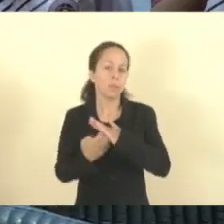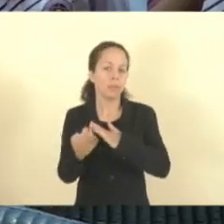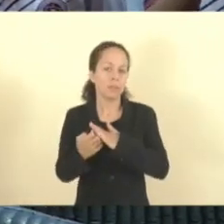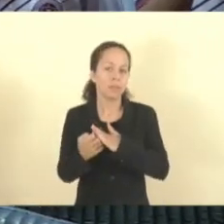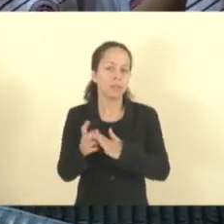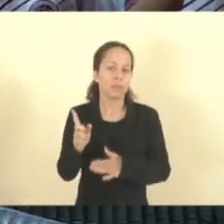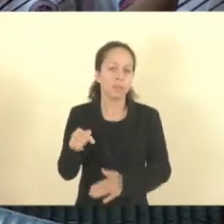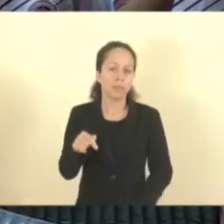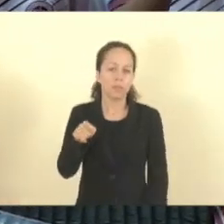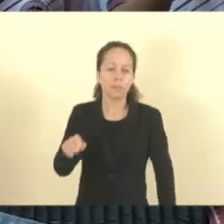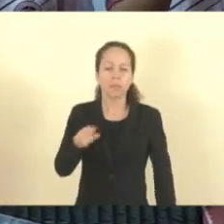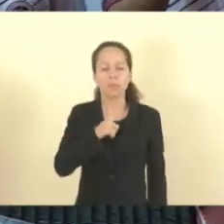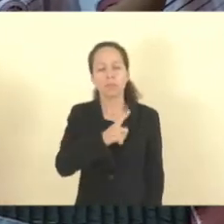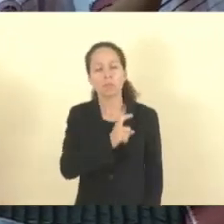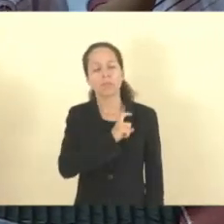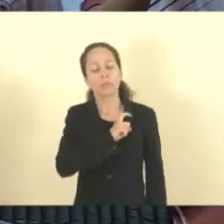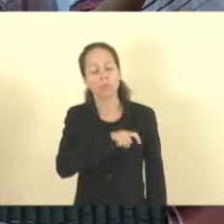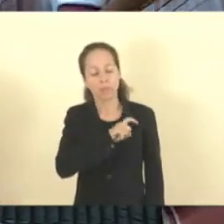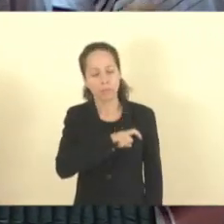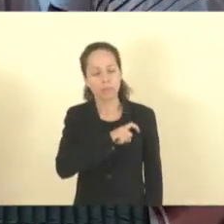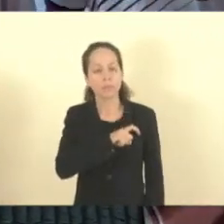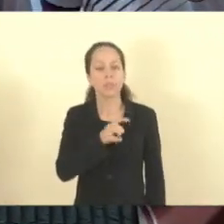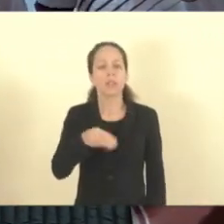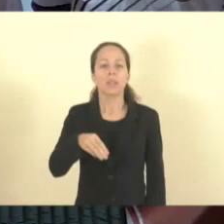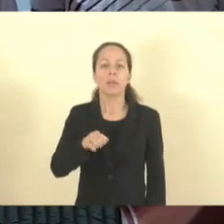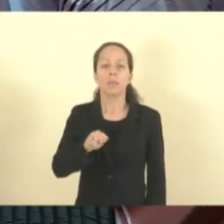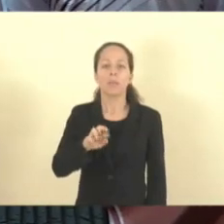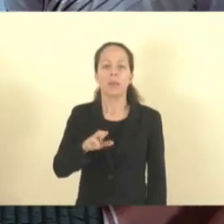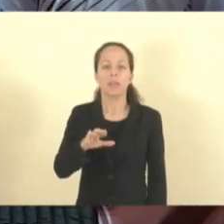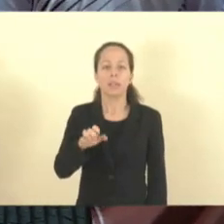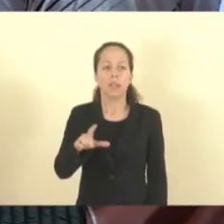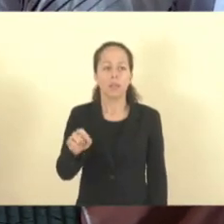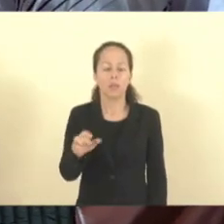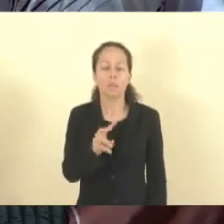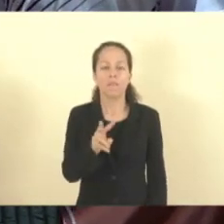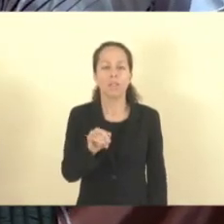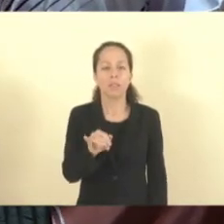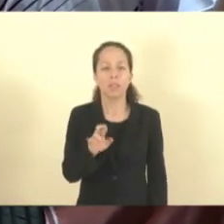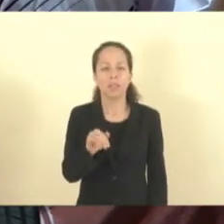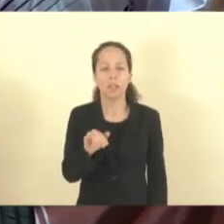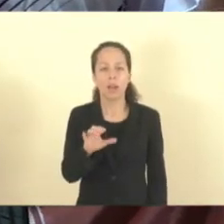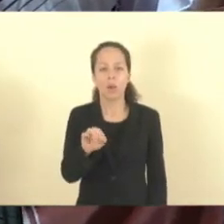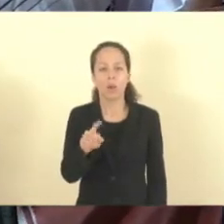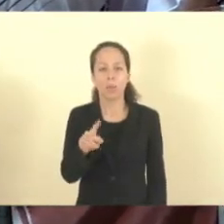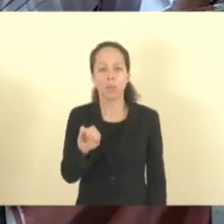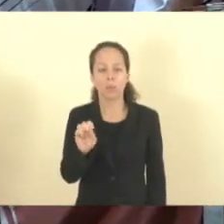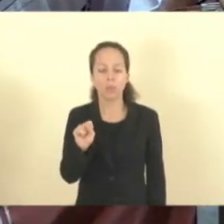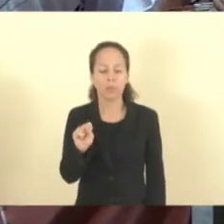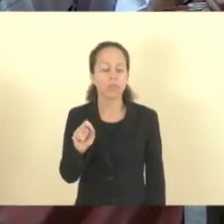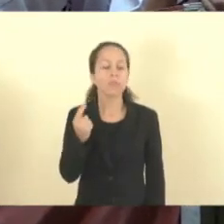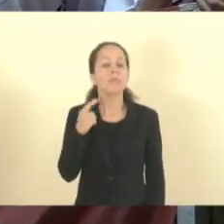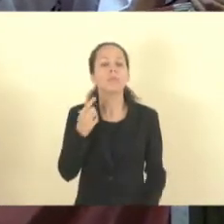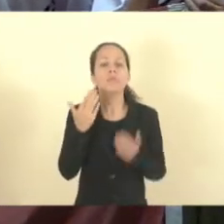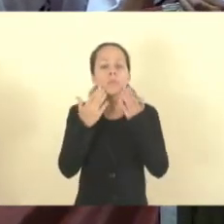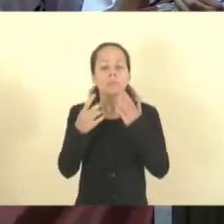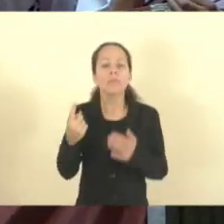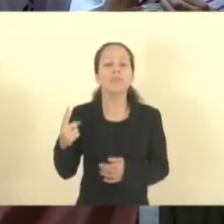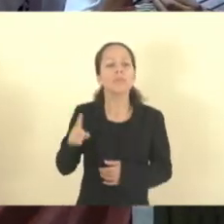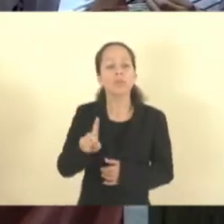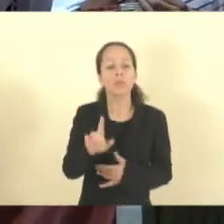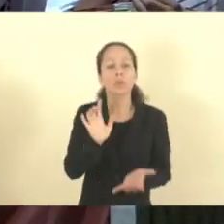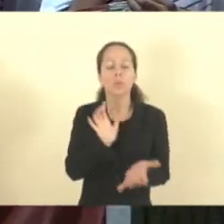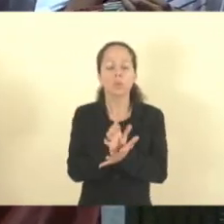empresário picareta e golpista Marcelo Vila Fortes de Oliveira, que se apresentou para uma sociedade com a Desportiva,